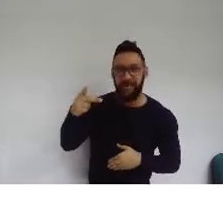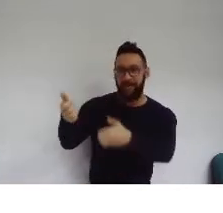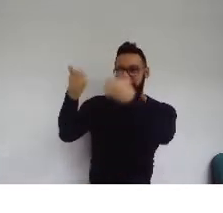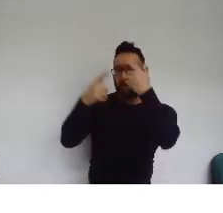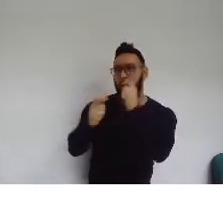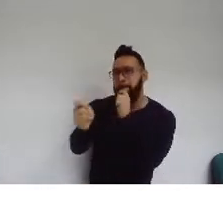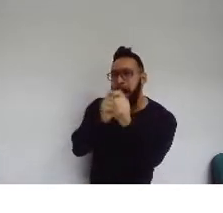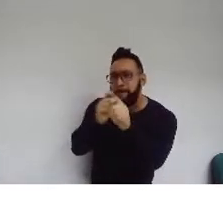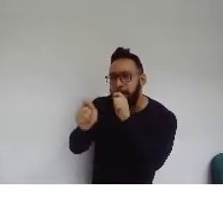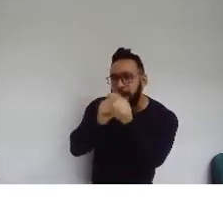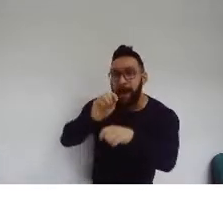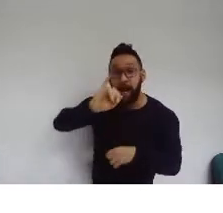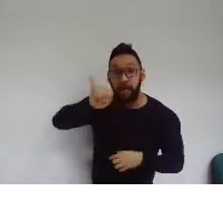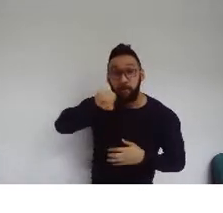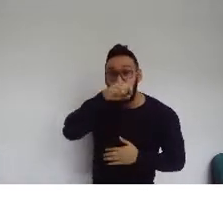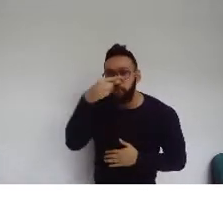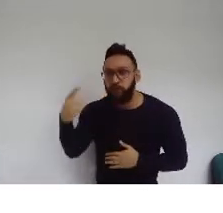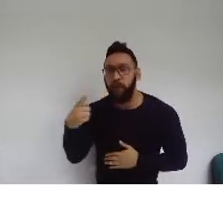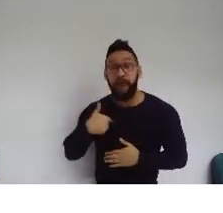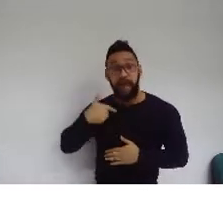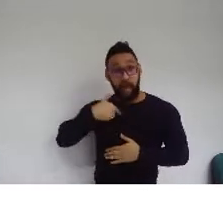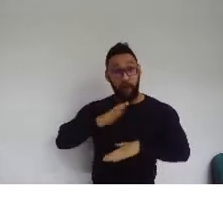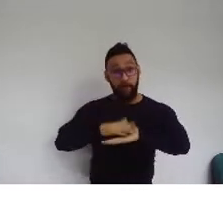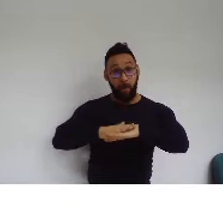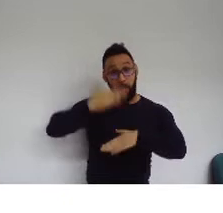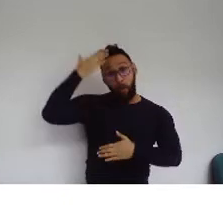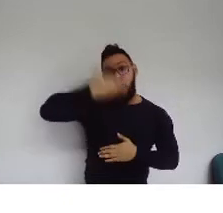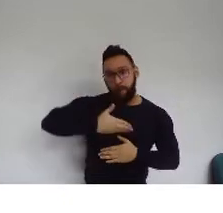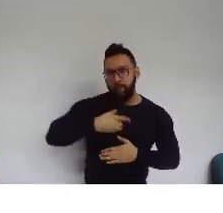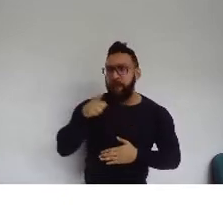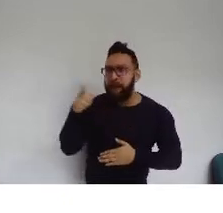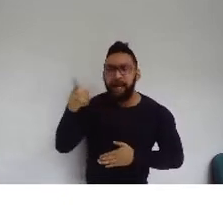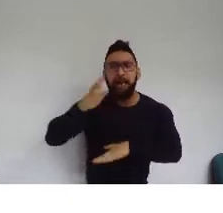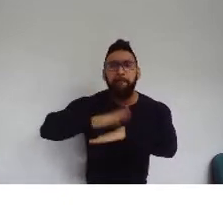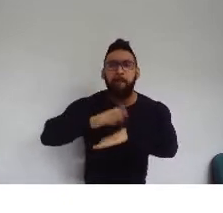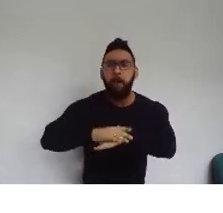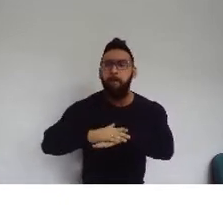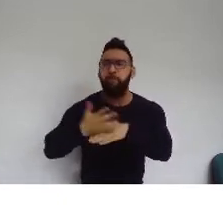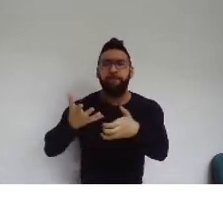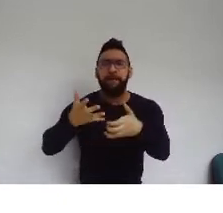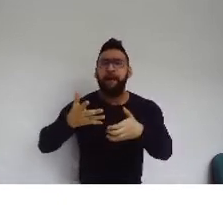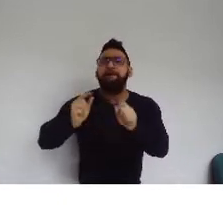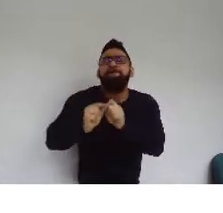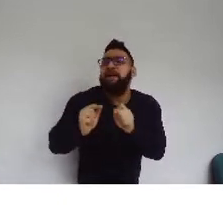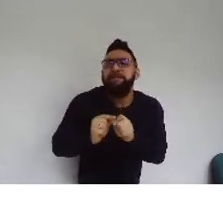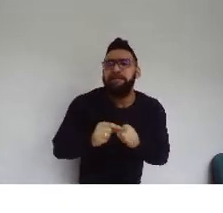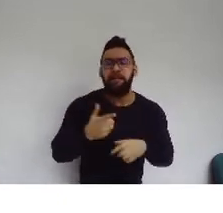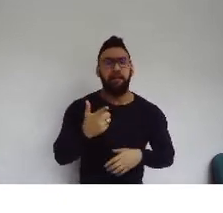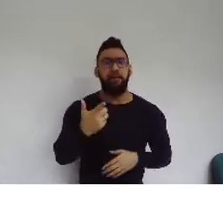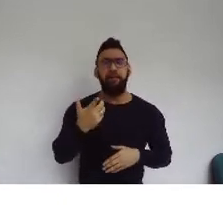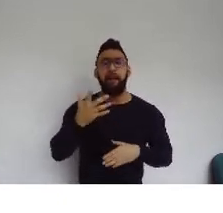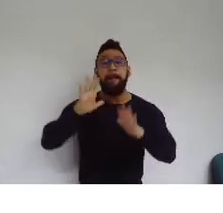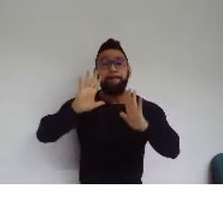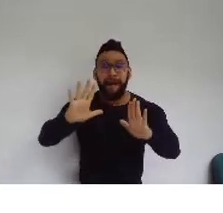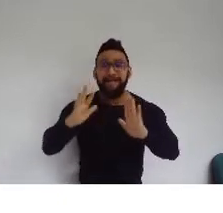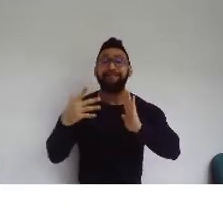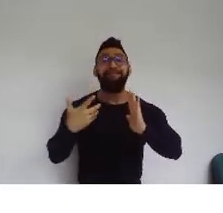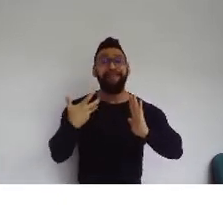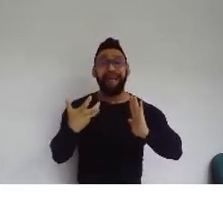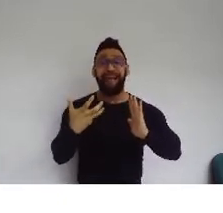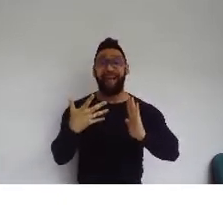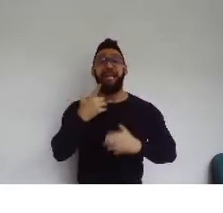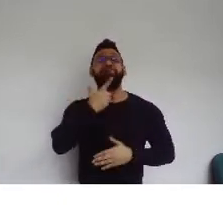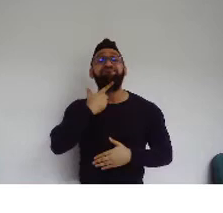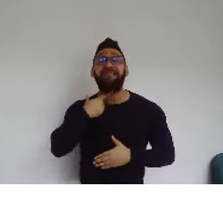né, eu mostrei como é que João recruta performatizações identitárias específicas para si e para